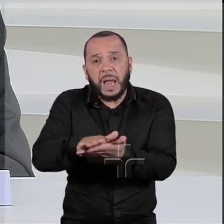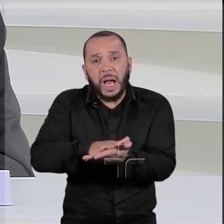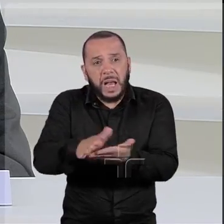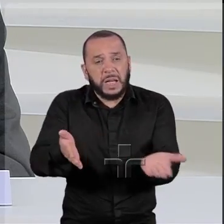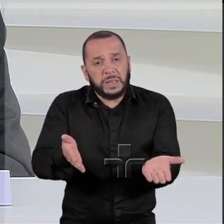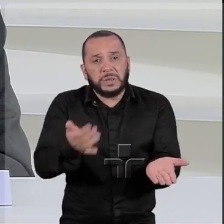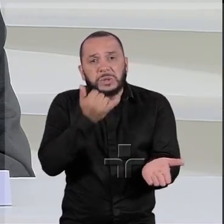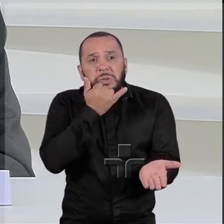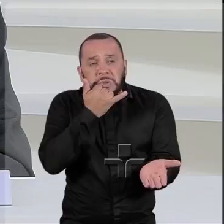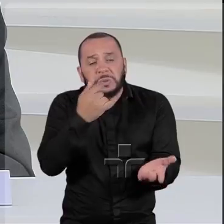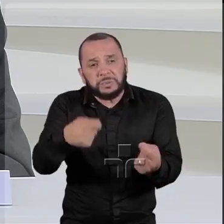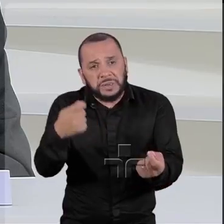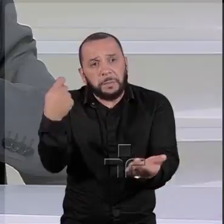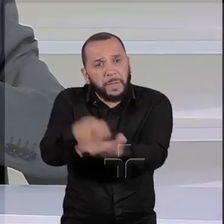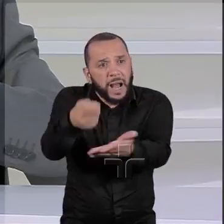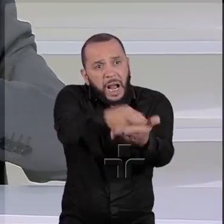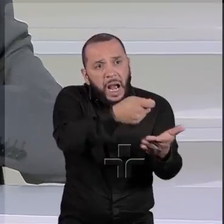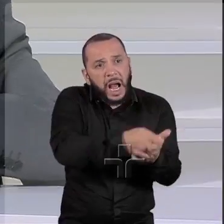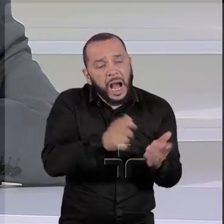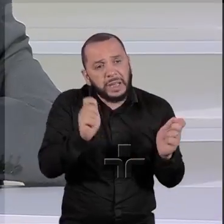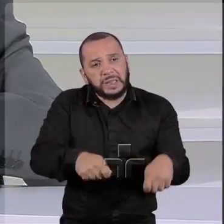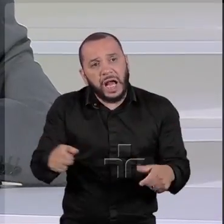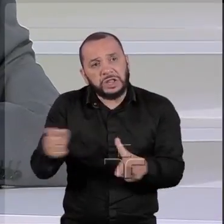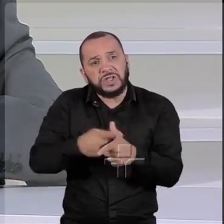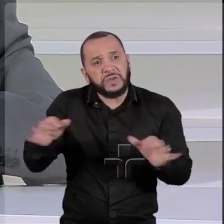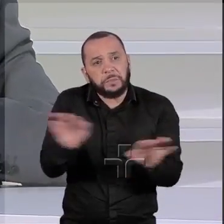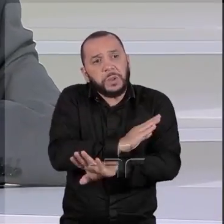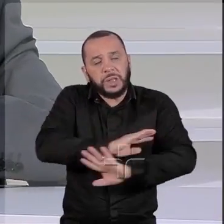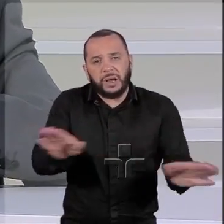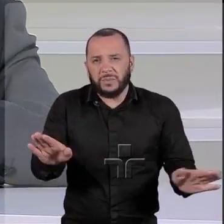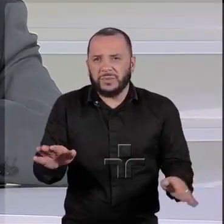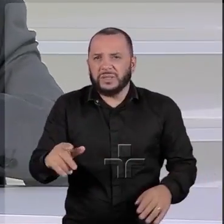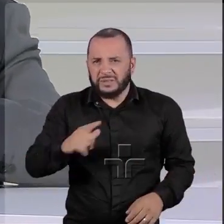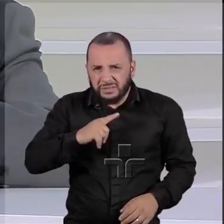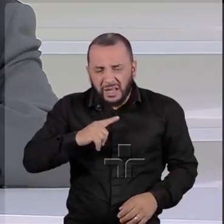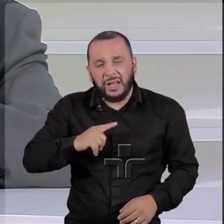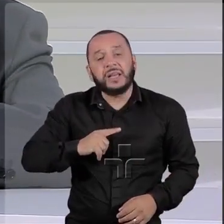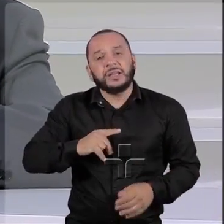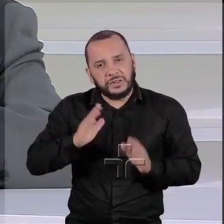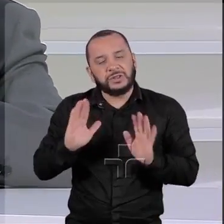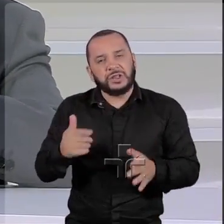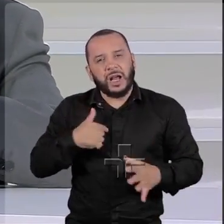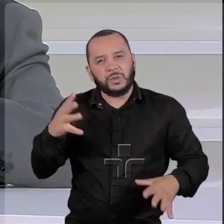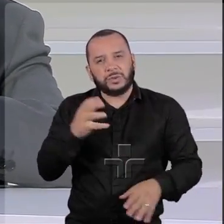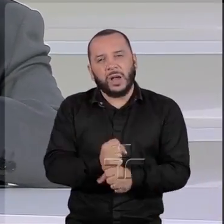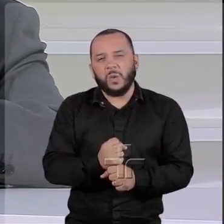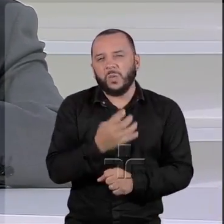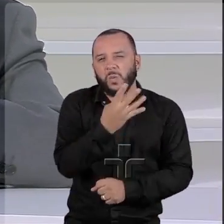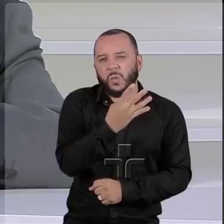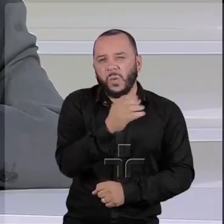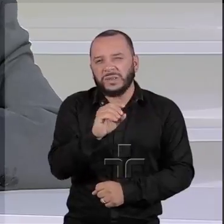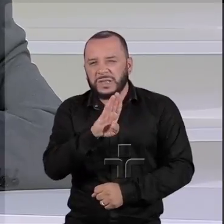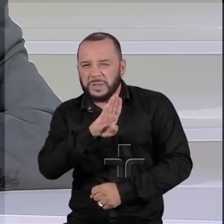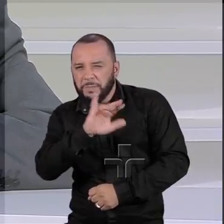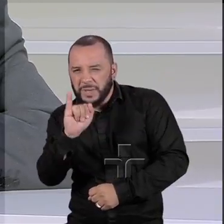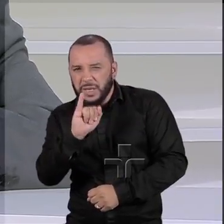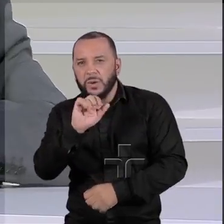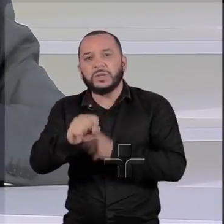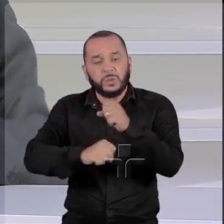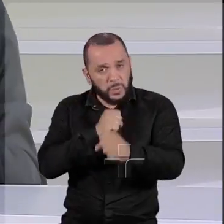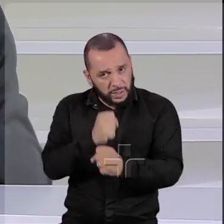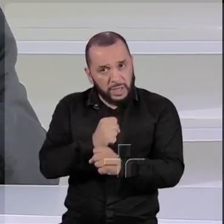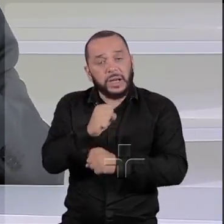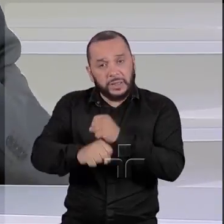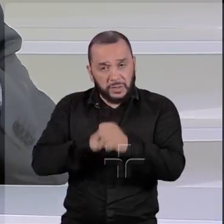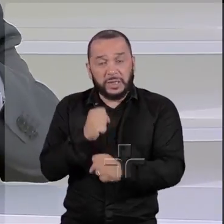com o déficit, com o estoque. Você tem um fluxo de 400 bilhões no total, 350, 400 bilhões todo ano, e os